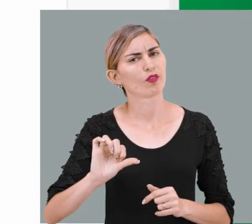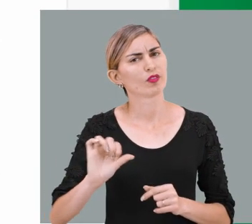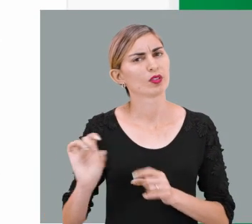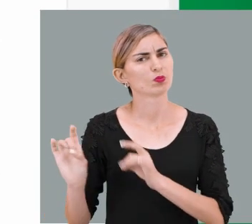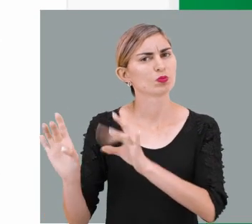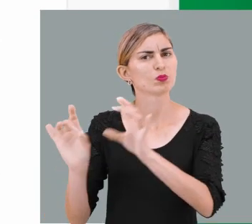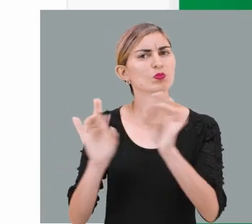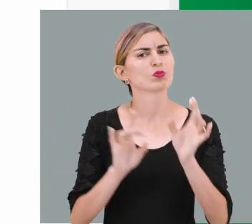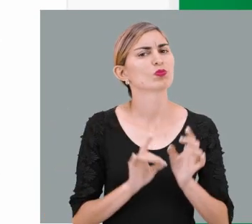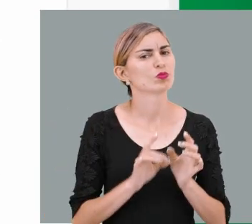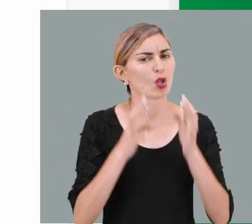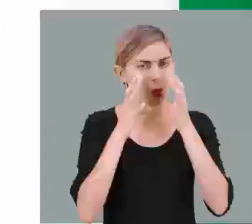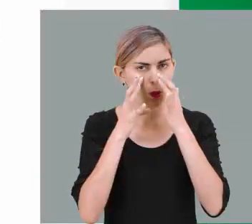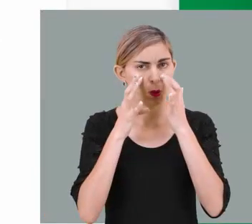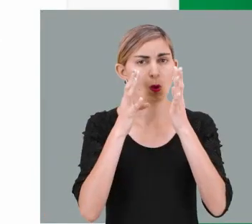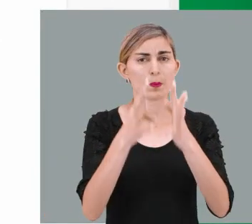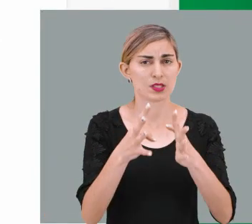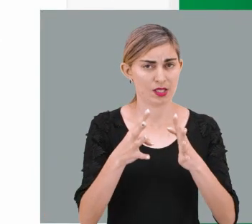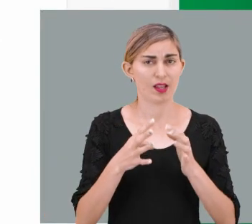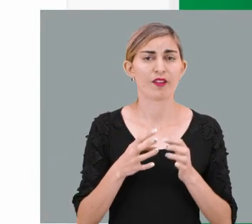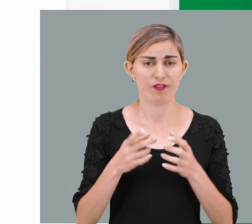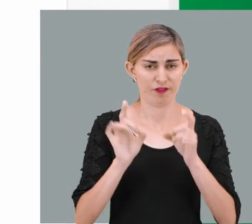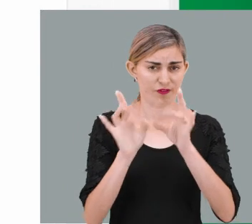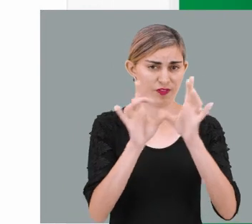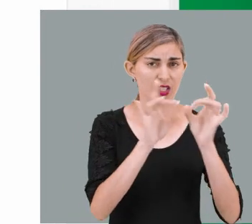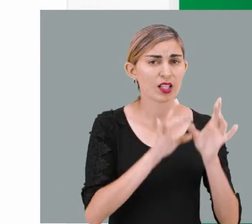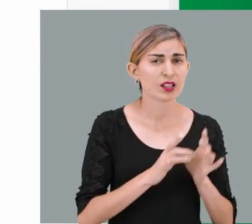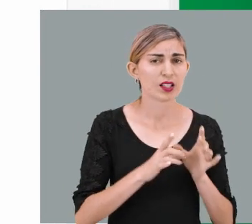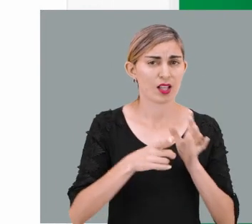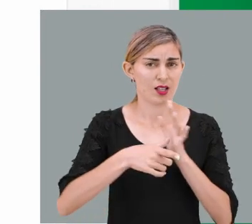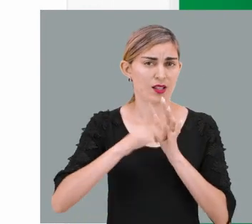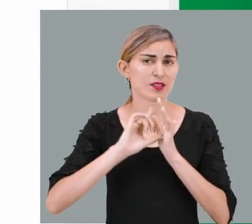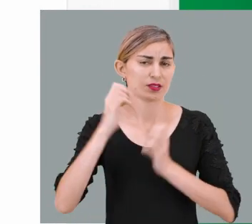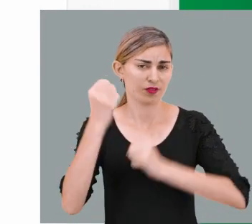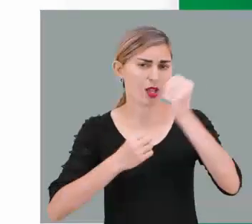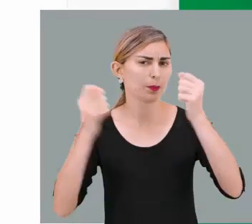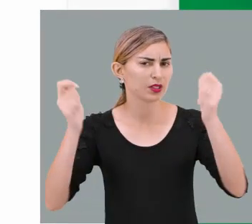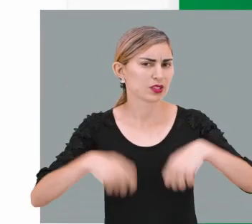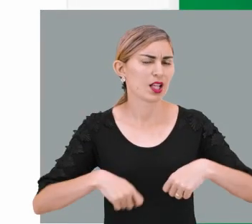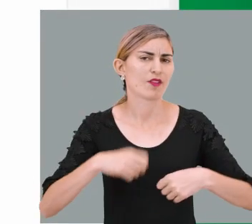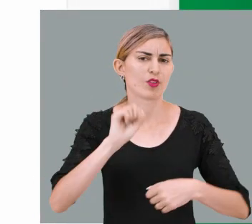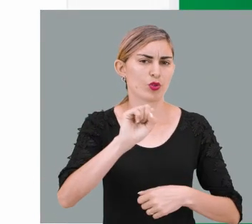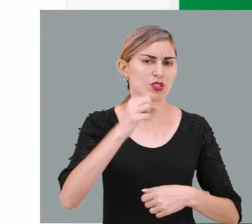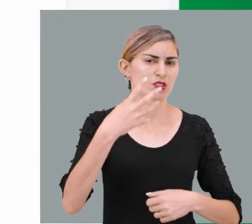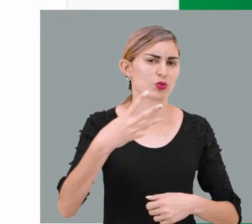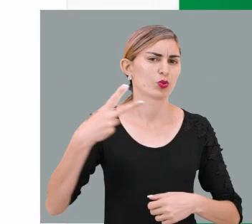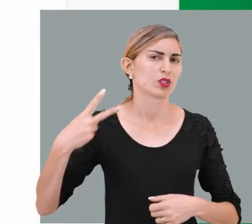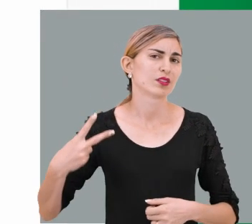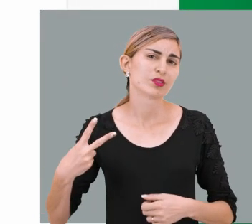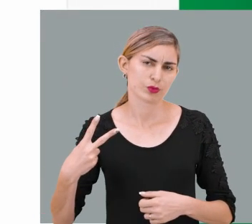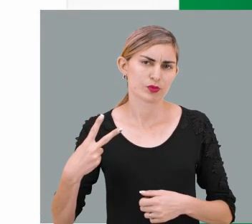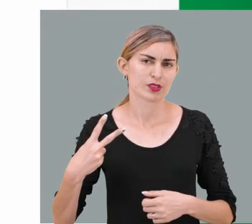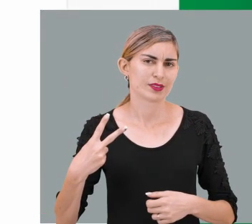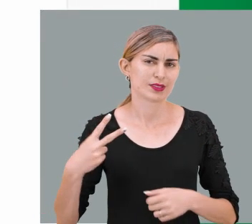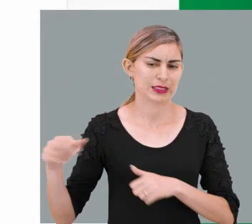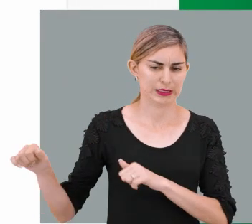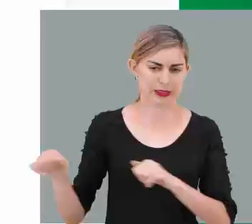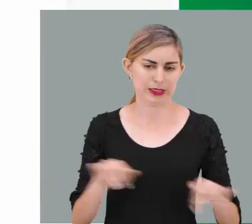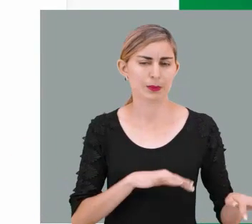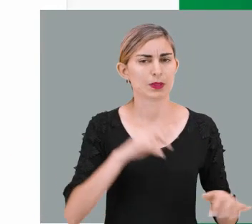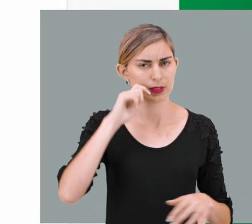unidades. Observe que no cenário anterior de vendas, a fábrica tinha condições de produzir 842